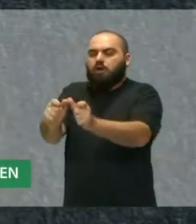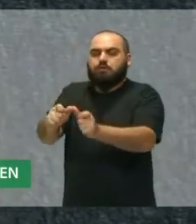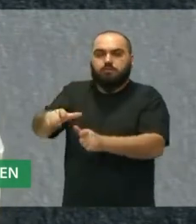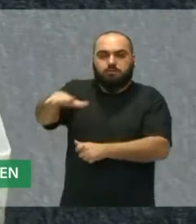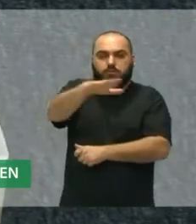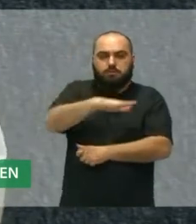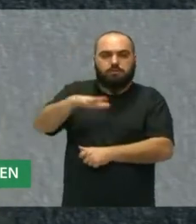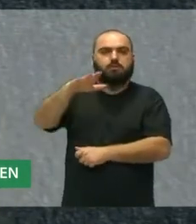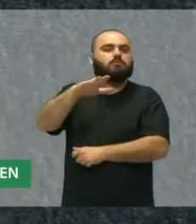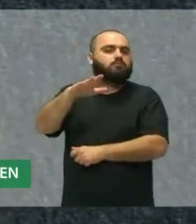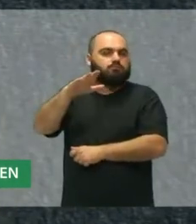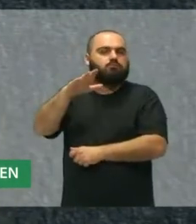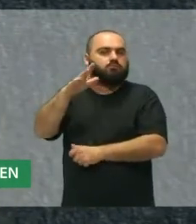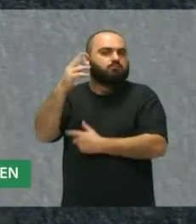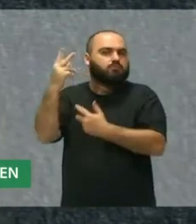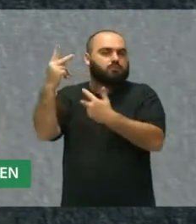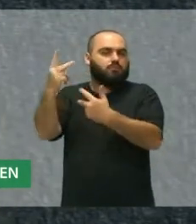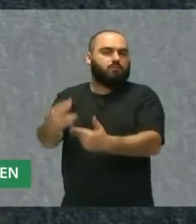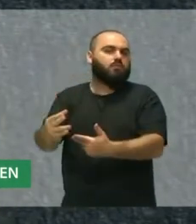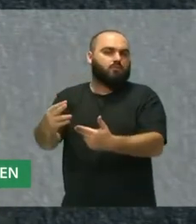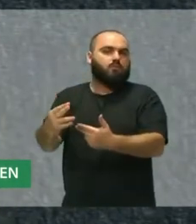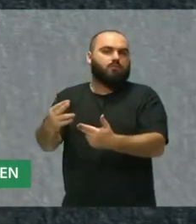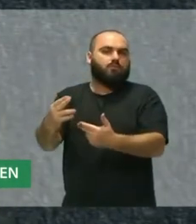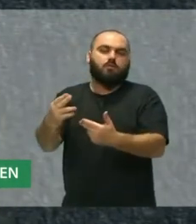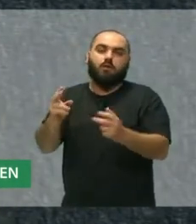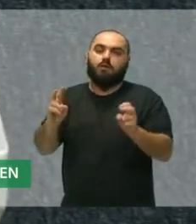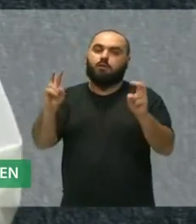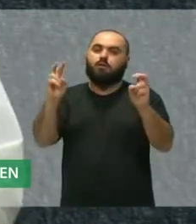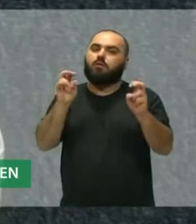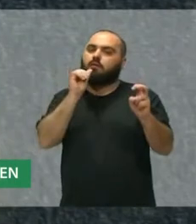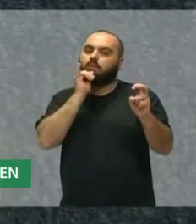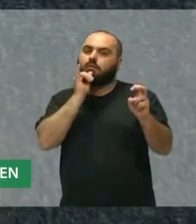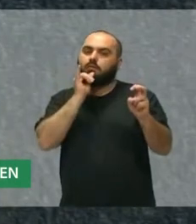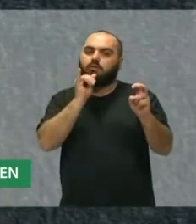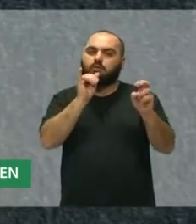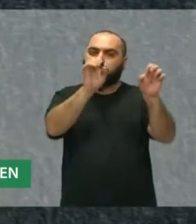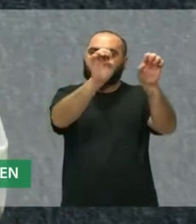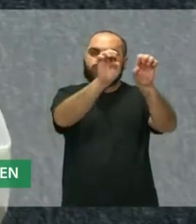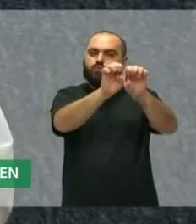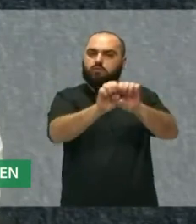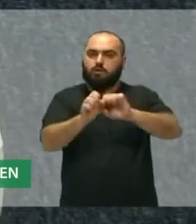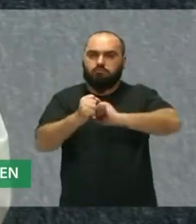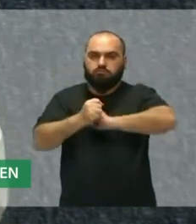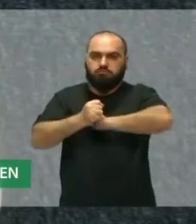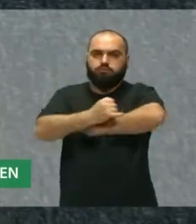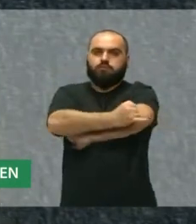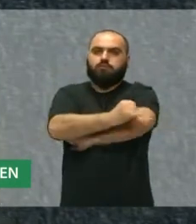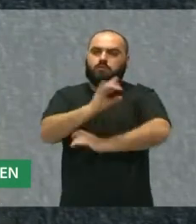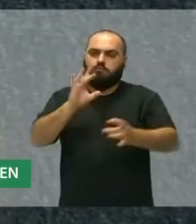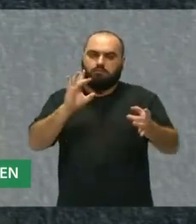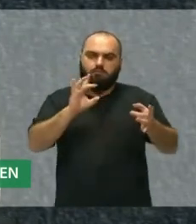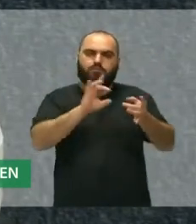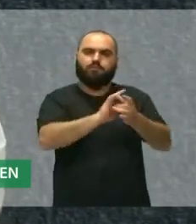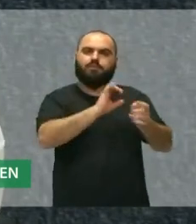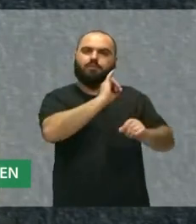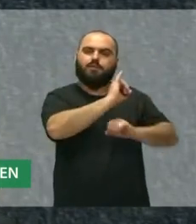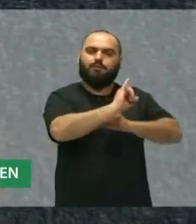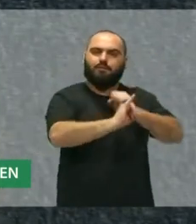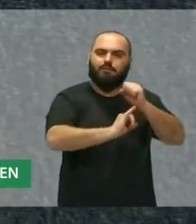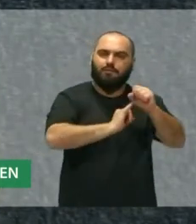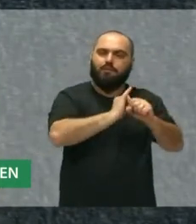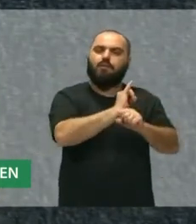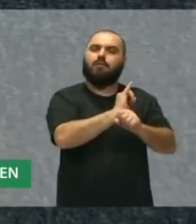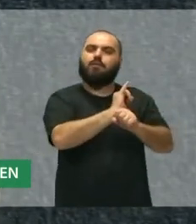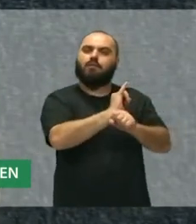estão mesmo os equipamentos referentes à infraestrutura, então muita coisa ligada à informática, gerador